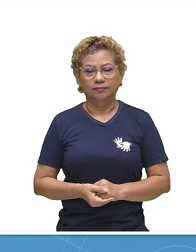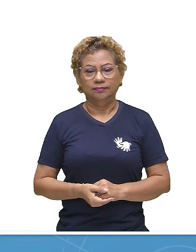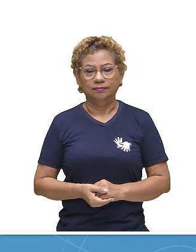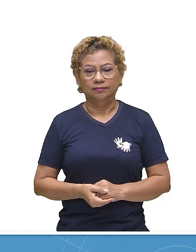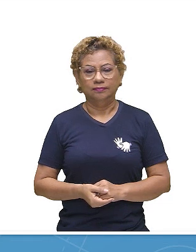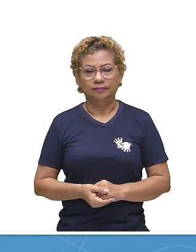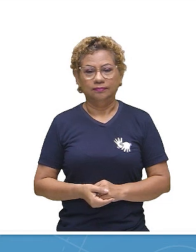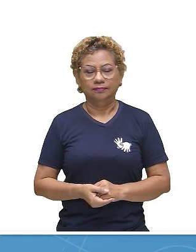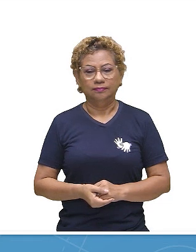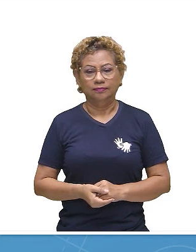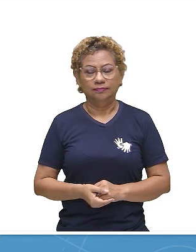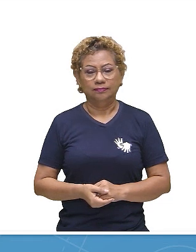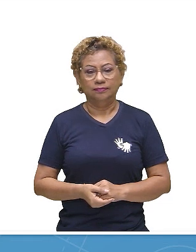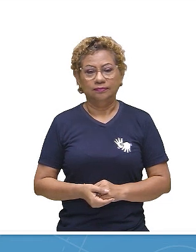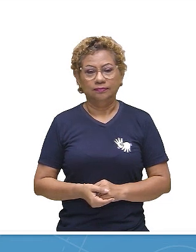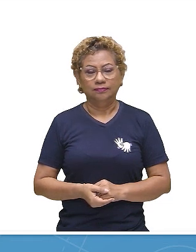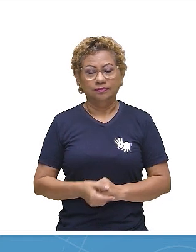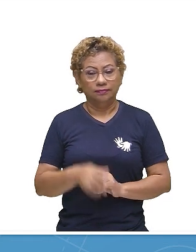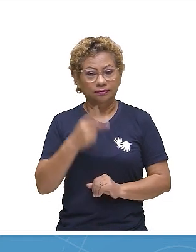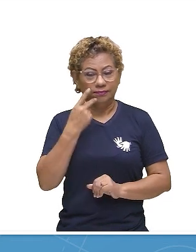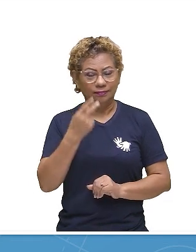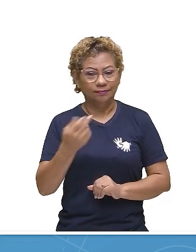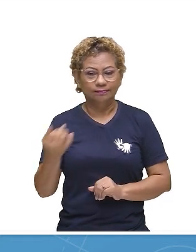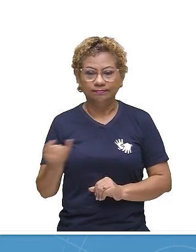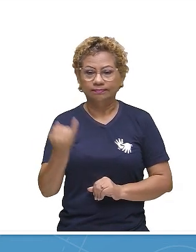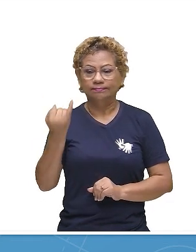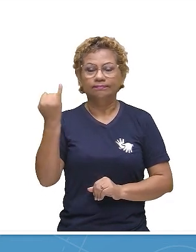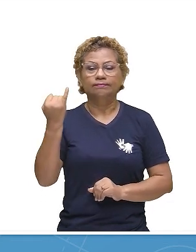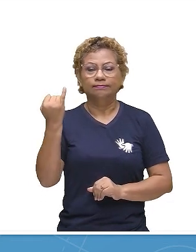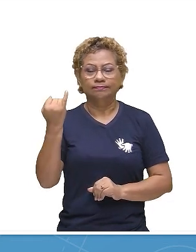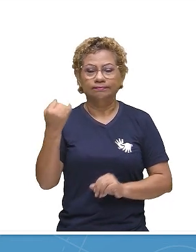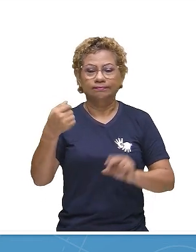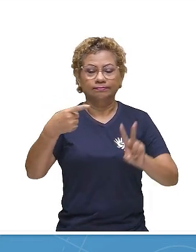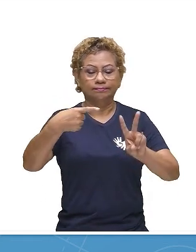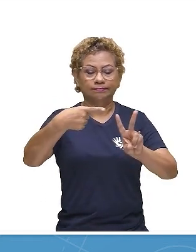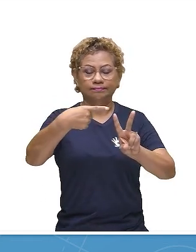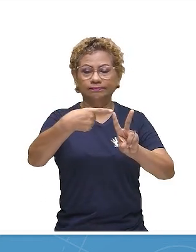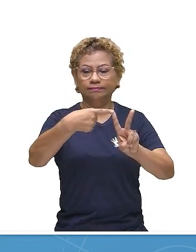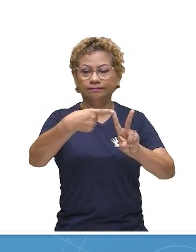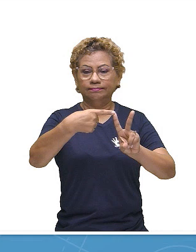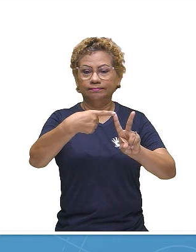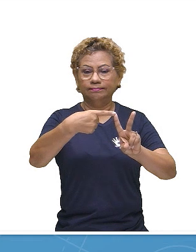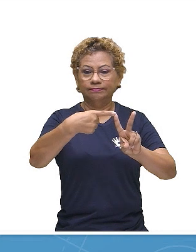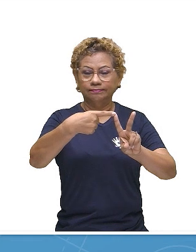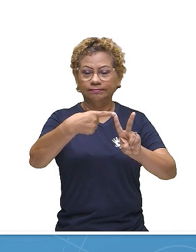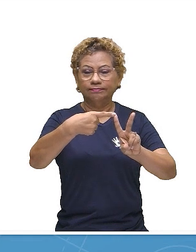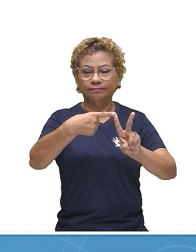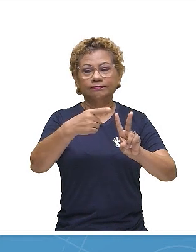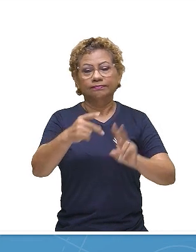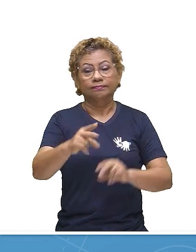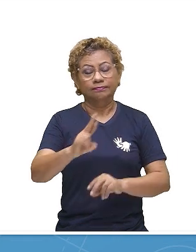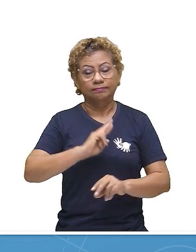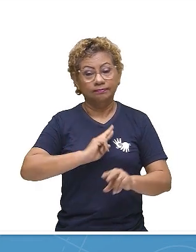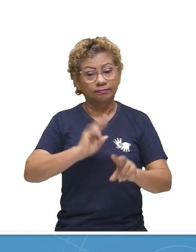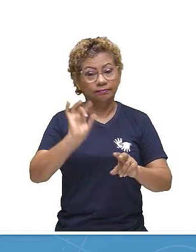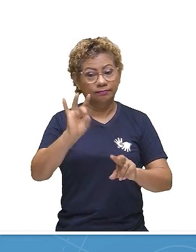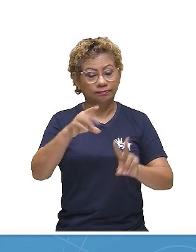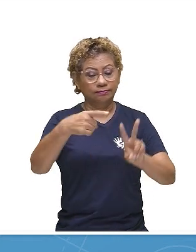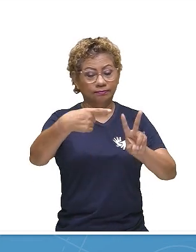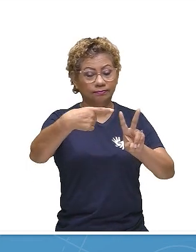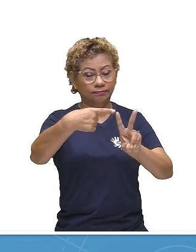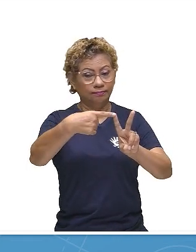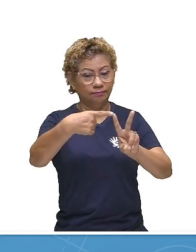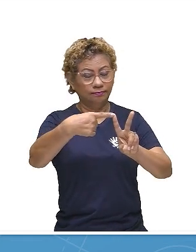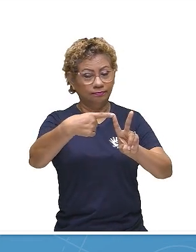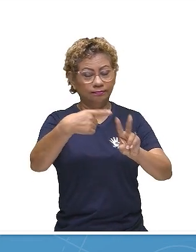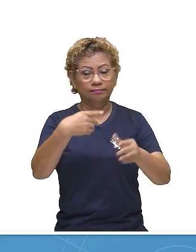nós chamamos de propriedade fundamental das raízes, ela vale, né, para qualquer tipo de raiz, né? Não somente para a raiz quadrada.